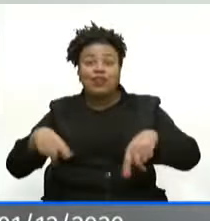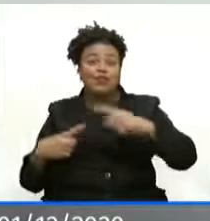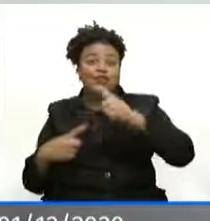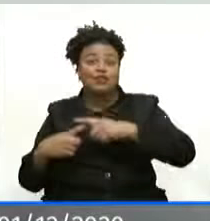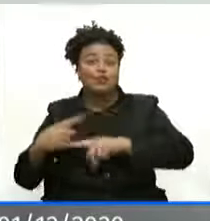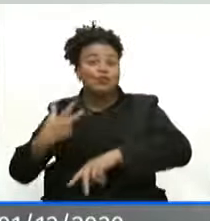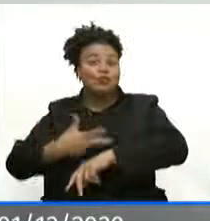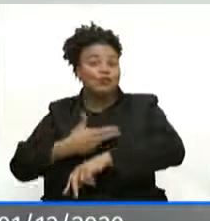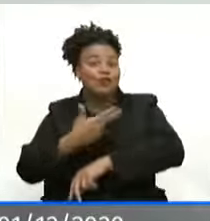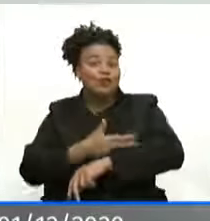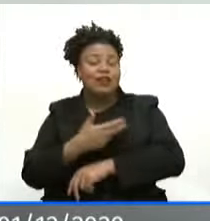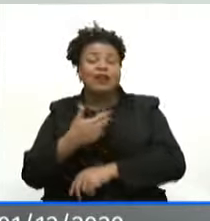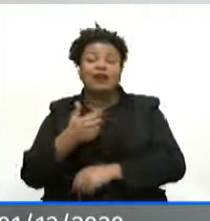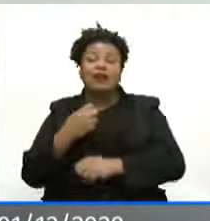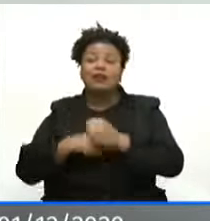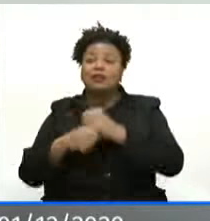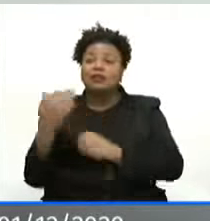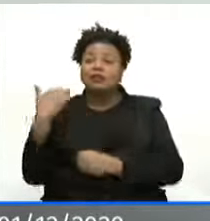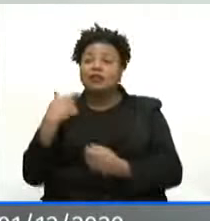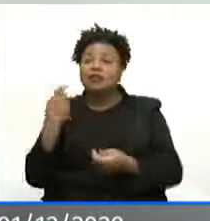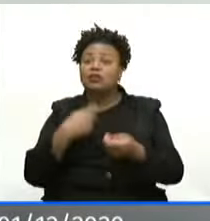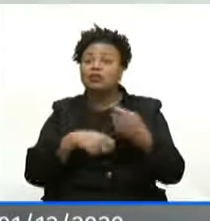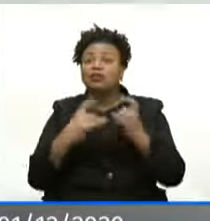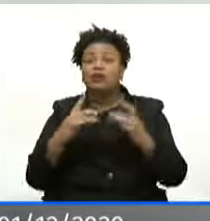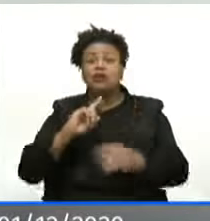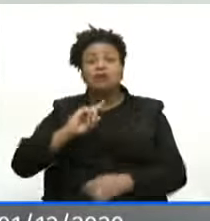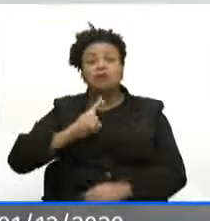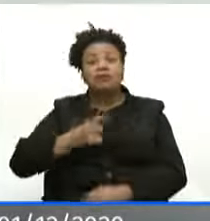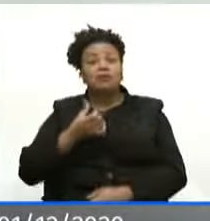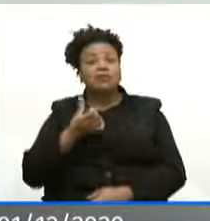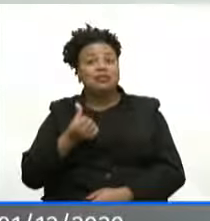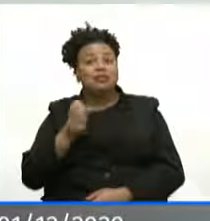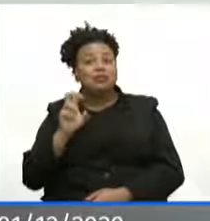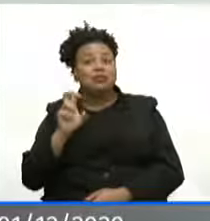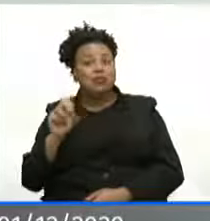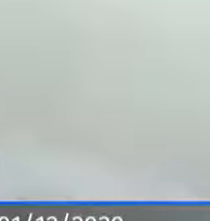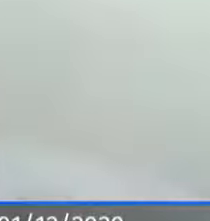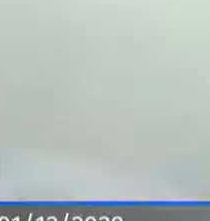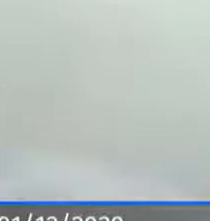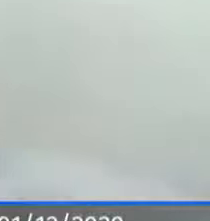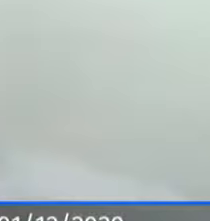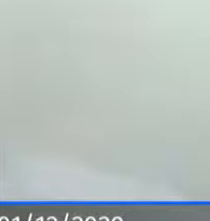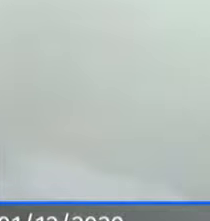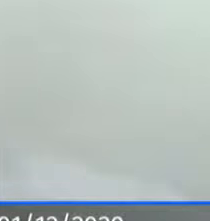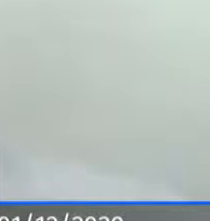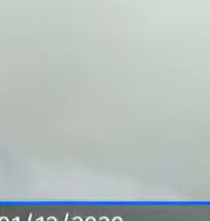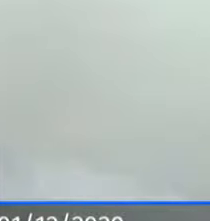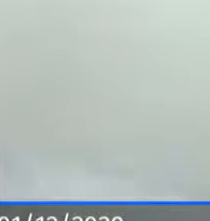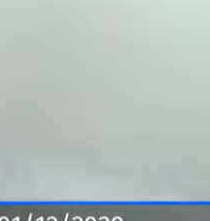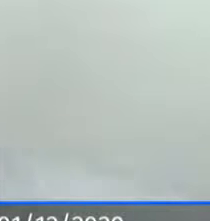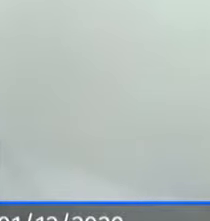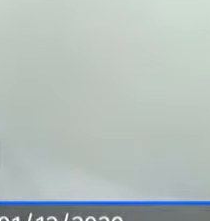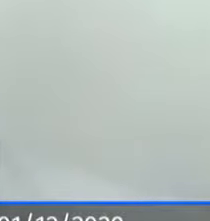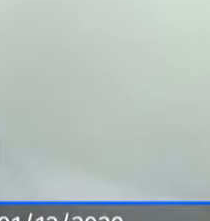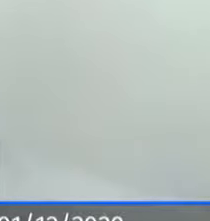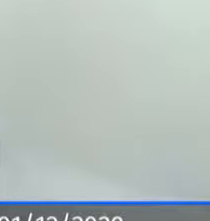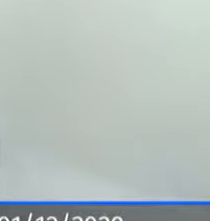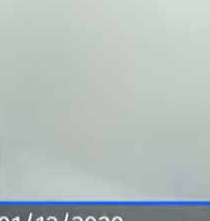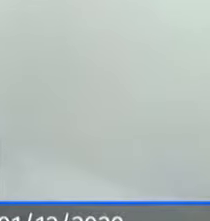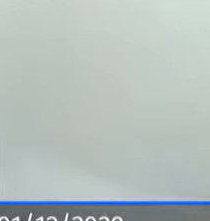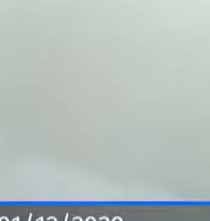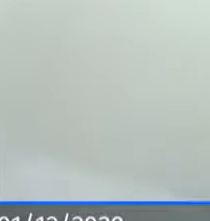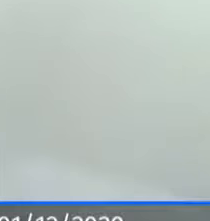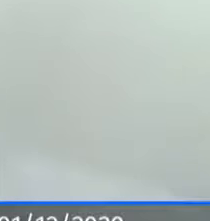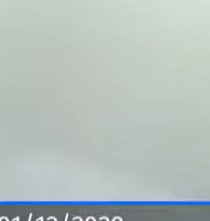edição passada, foram comercializados 1.650 ovinos. O evento é organizado pelo